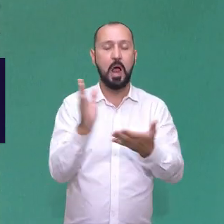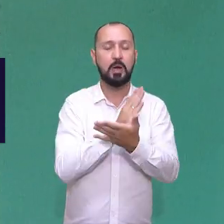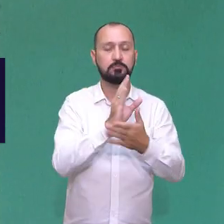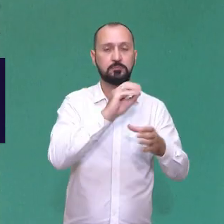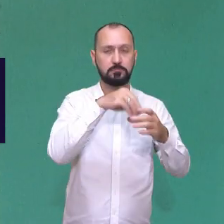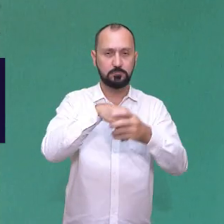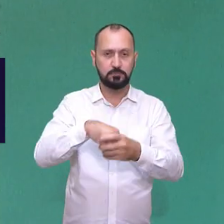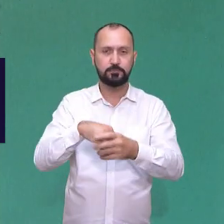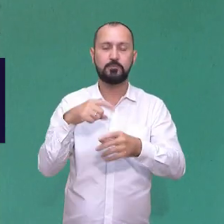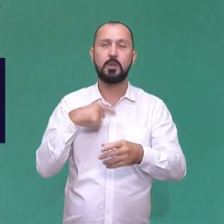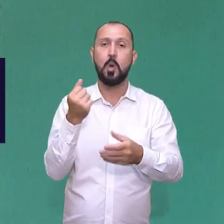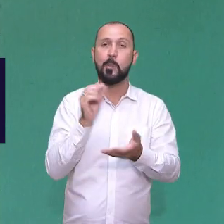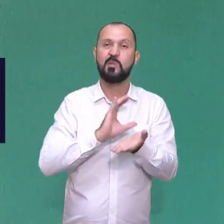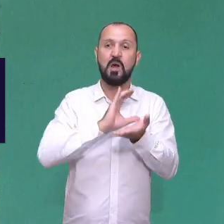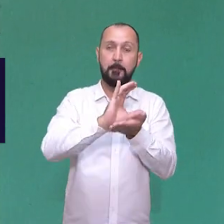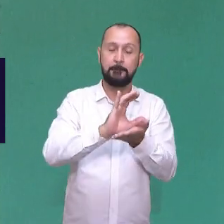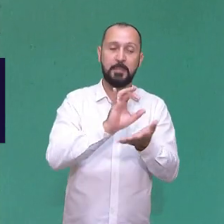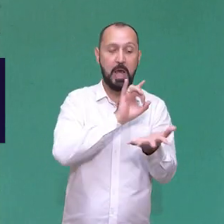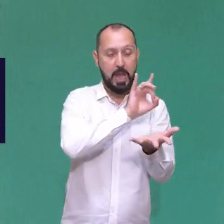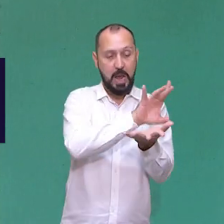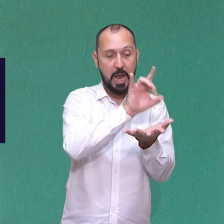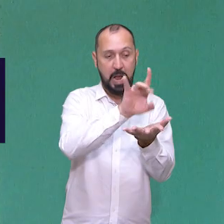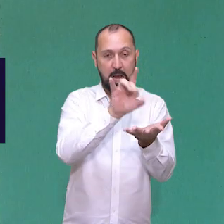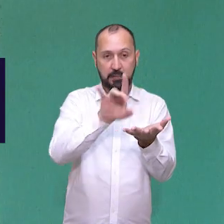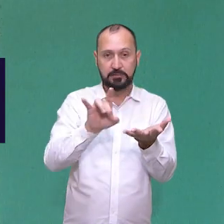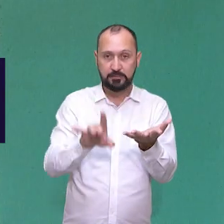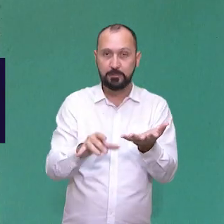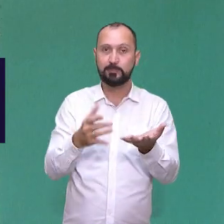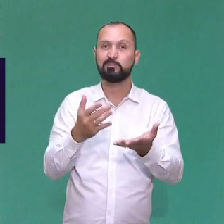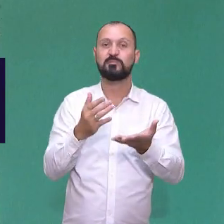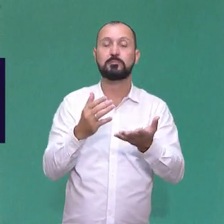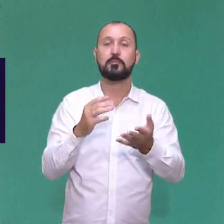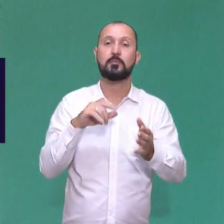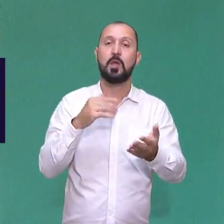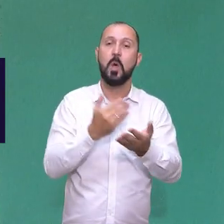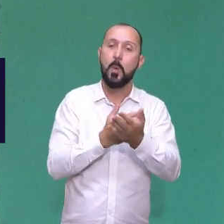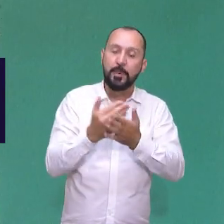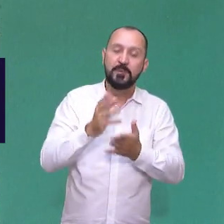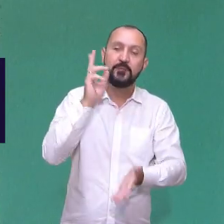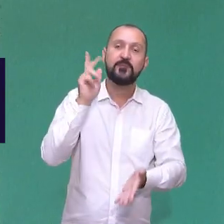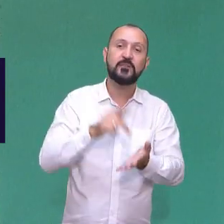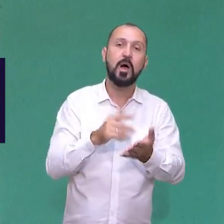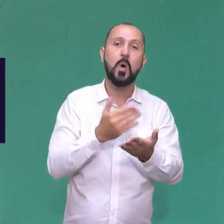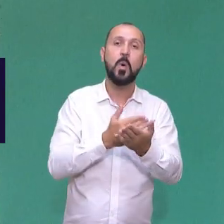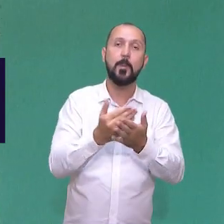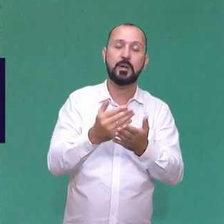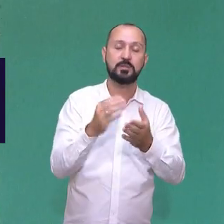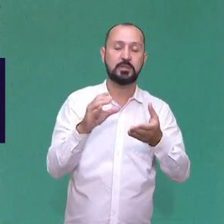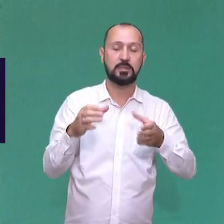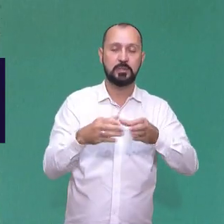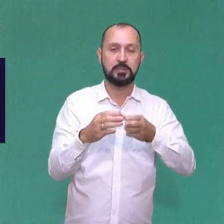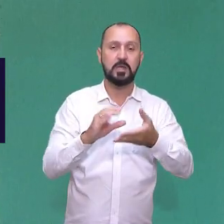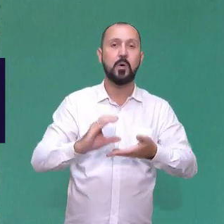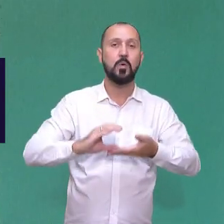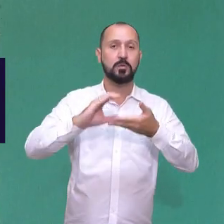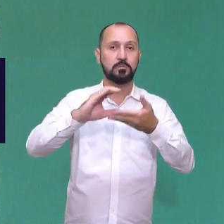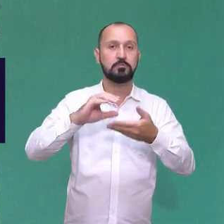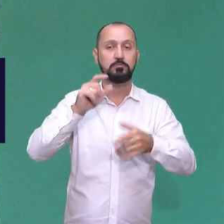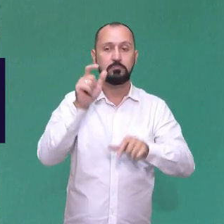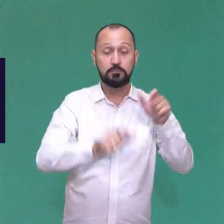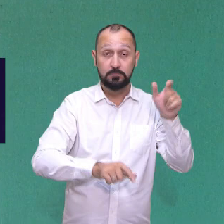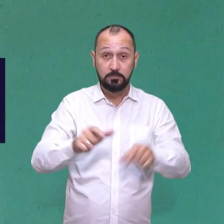de todos os setores, ele tem um orçamento para cada um desses setores, e aí, a partir daí, obviamente, que